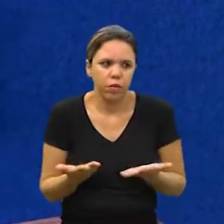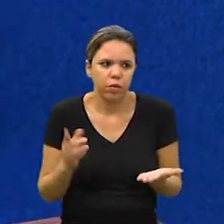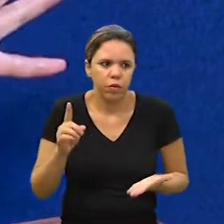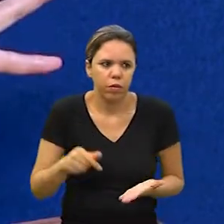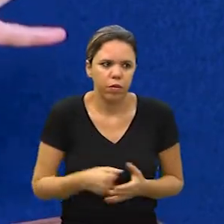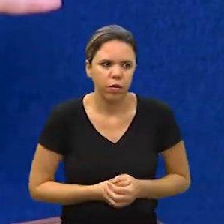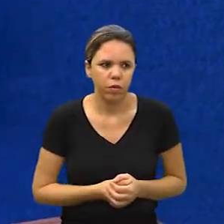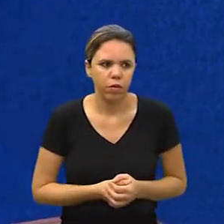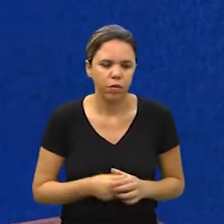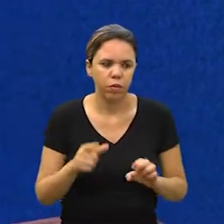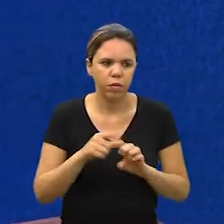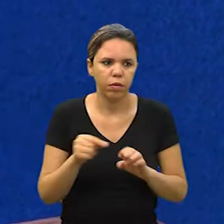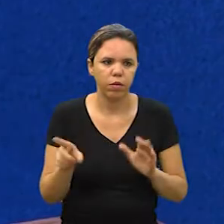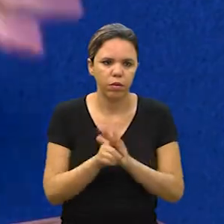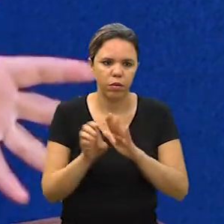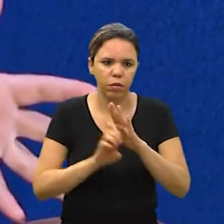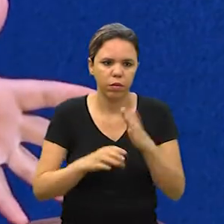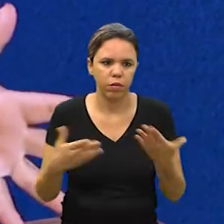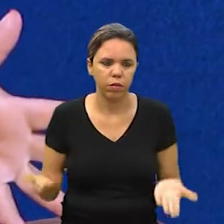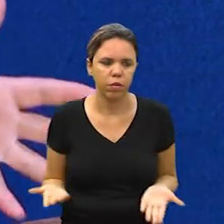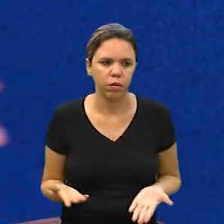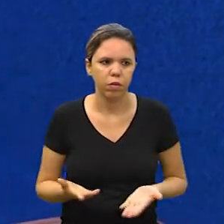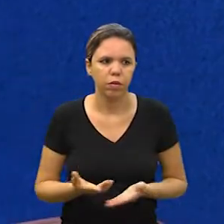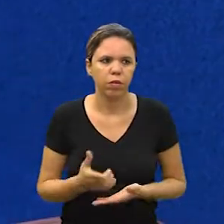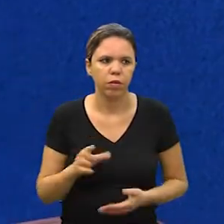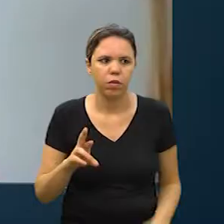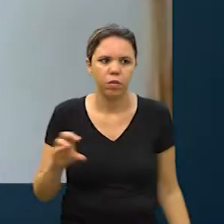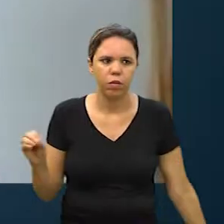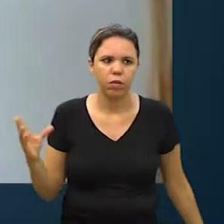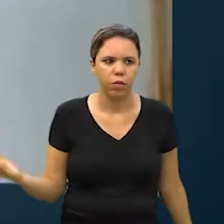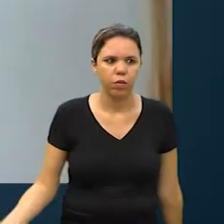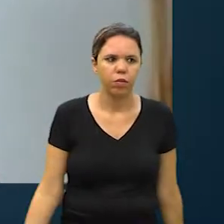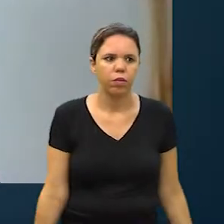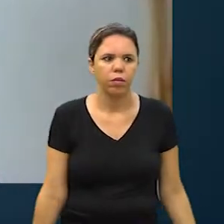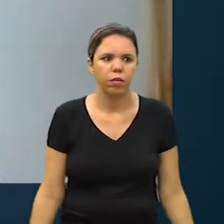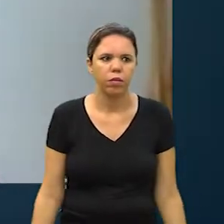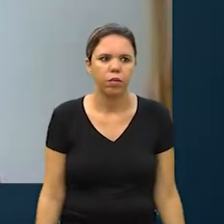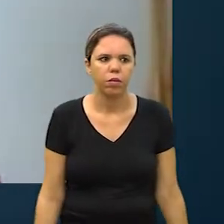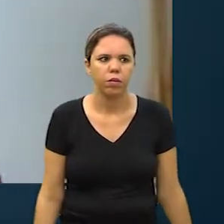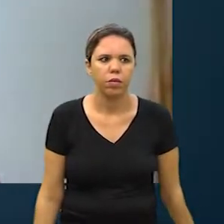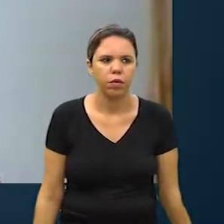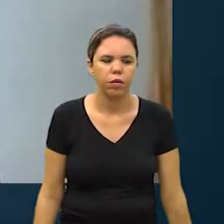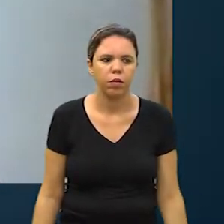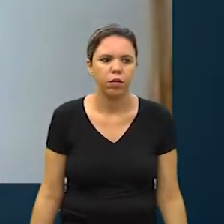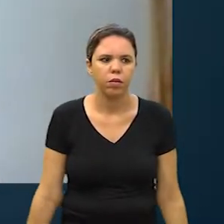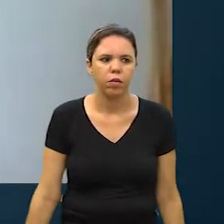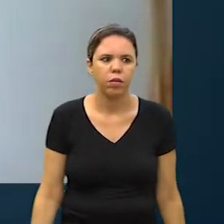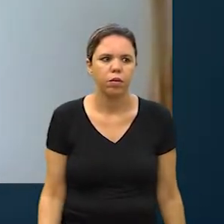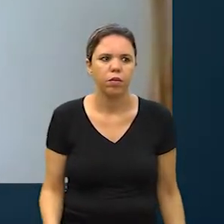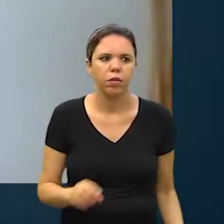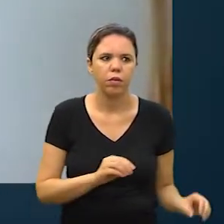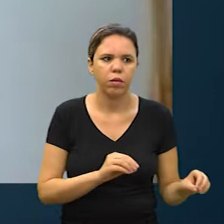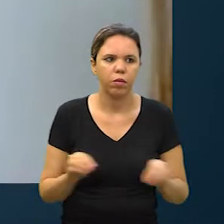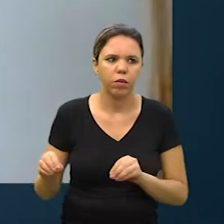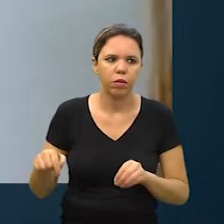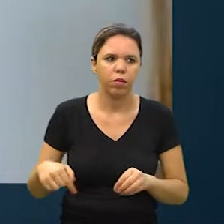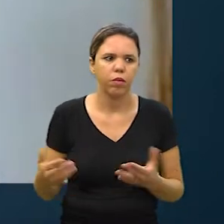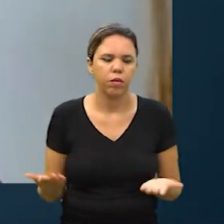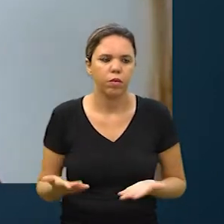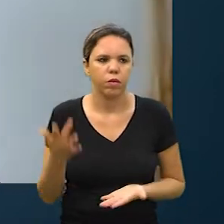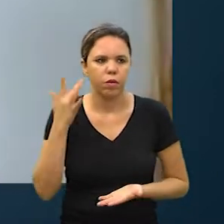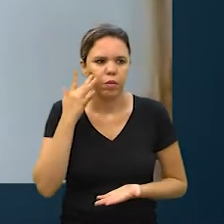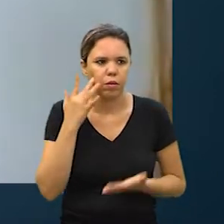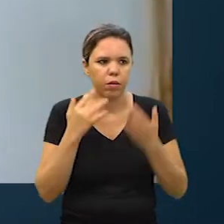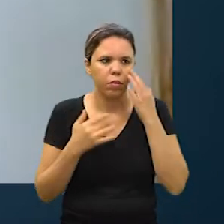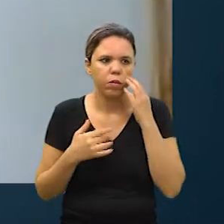hoje como é o empresário Leandro. Não. Eu, quando optei por mudar para cá, e